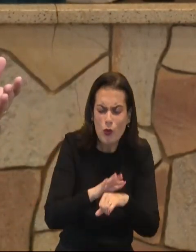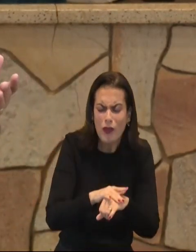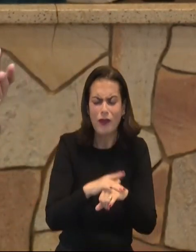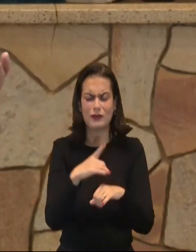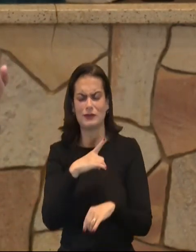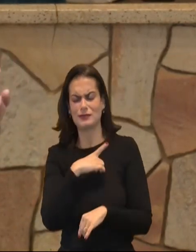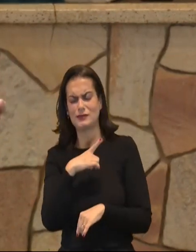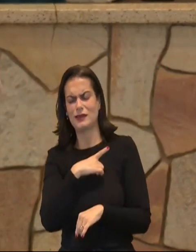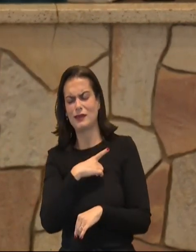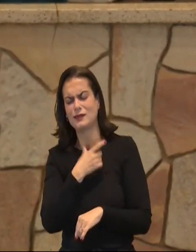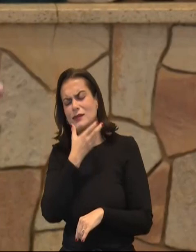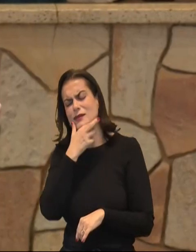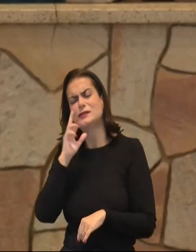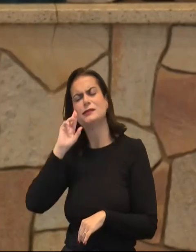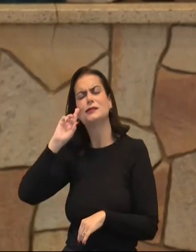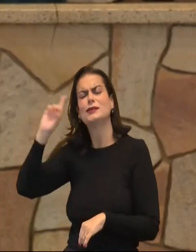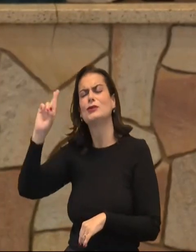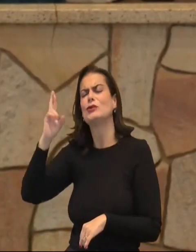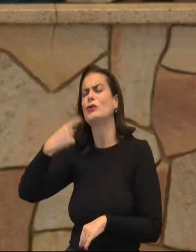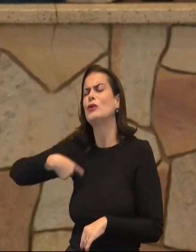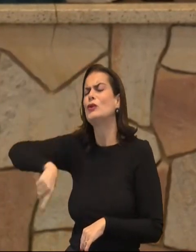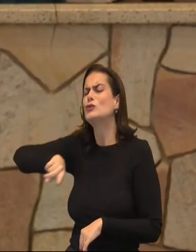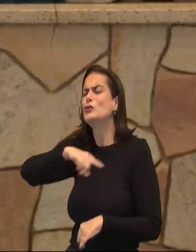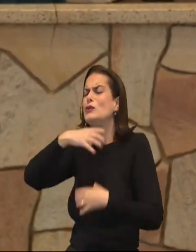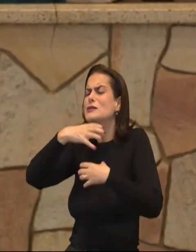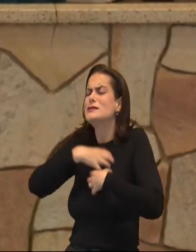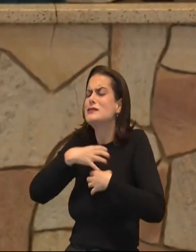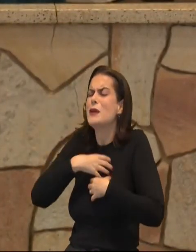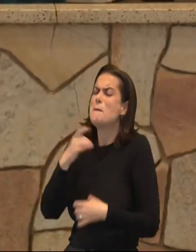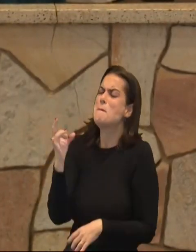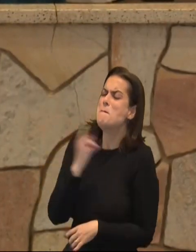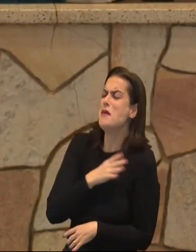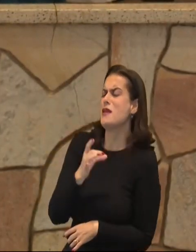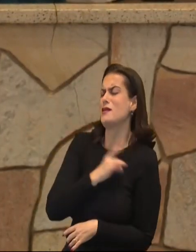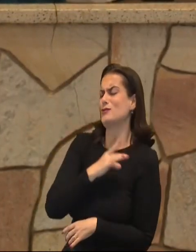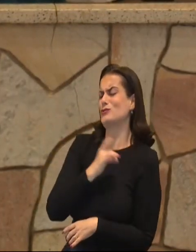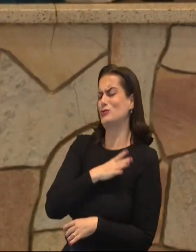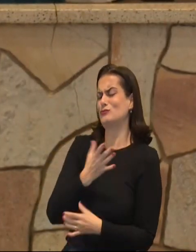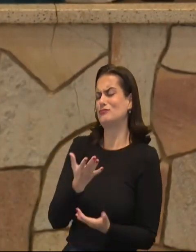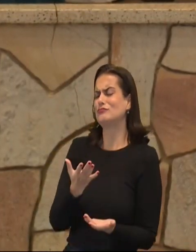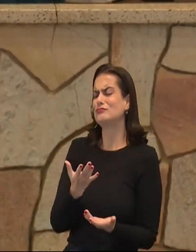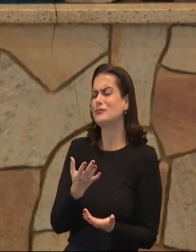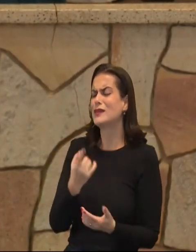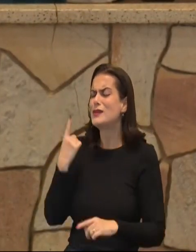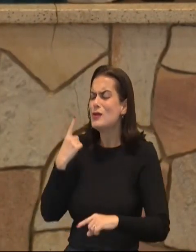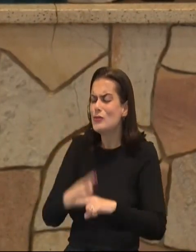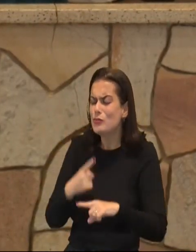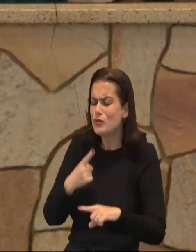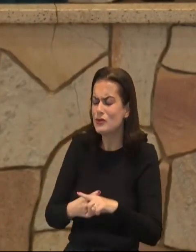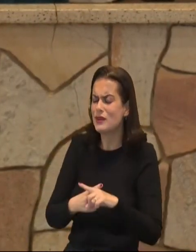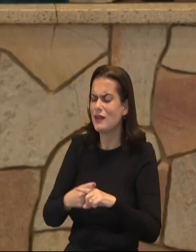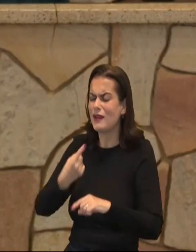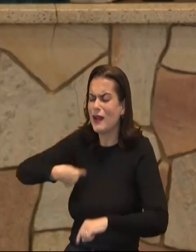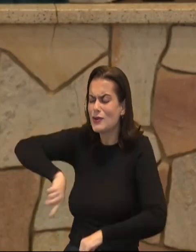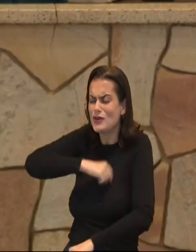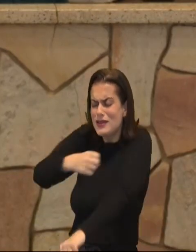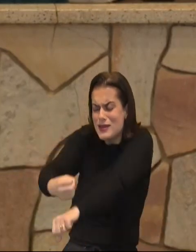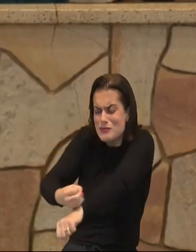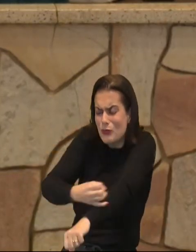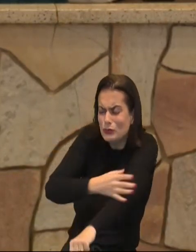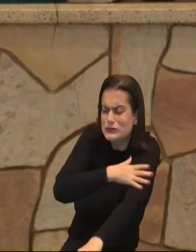passamos. Senhor, nós sentimos medo, Senhor, porque as nossas emoções